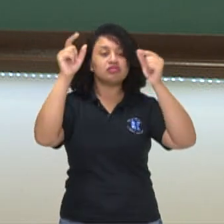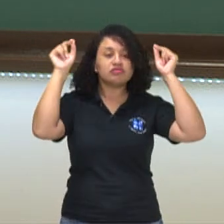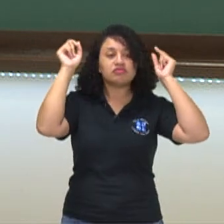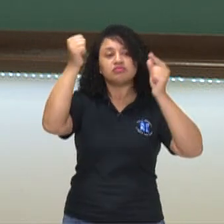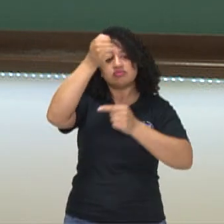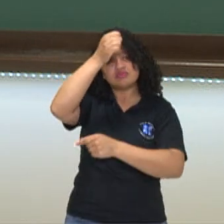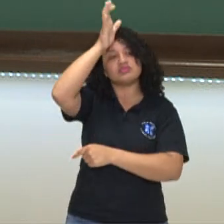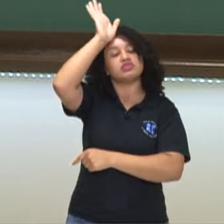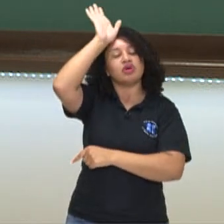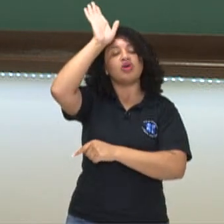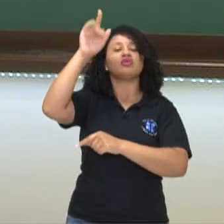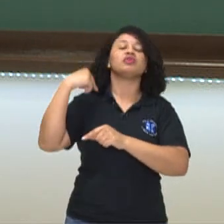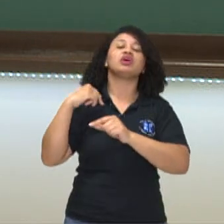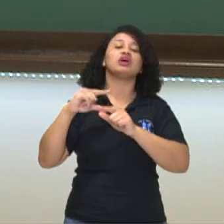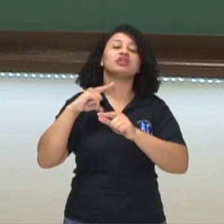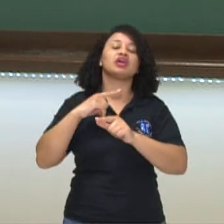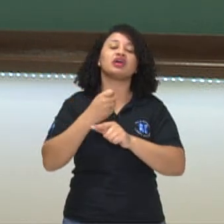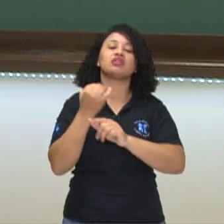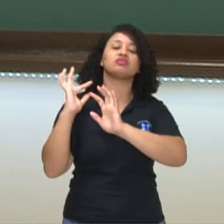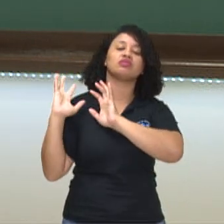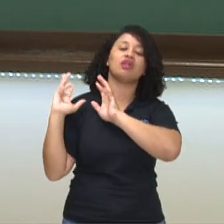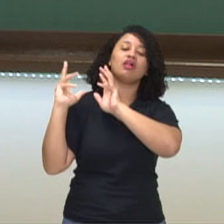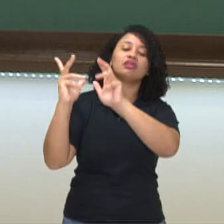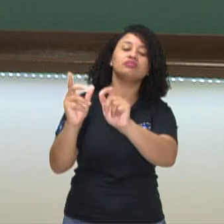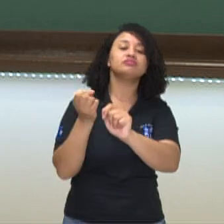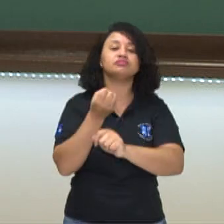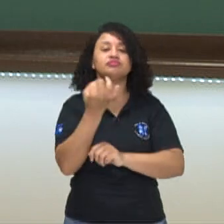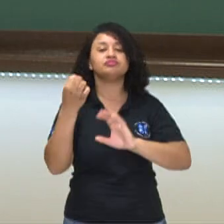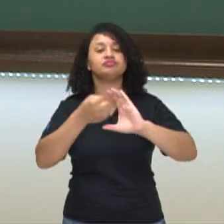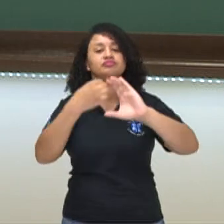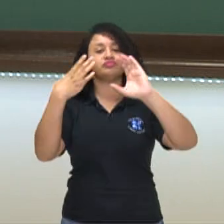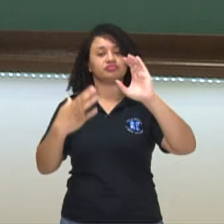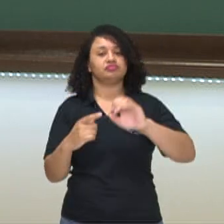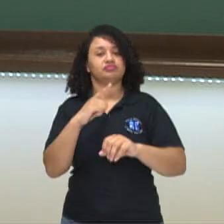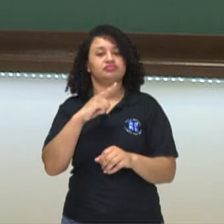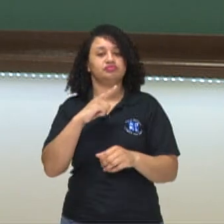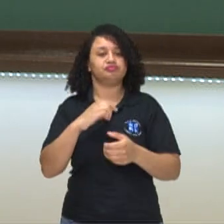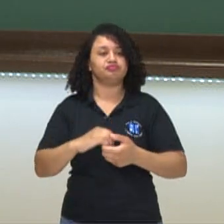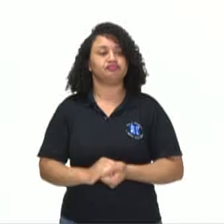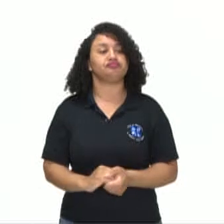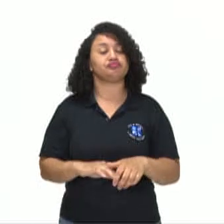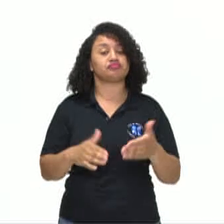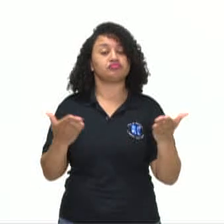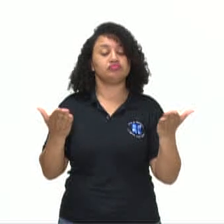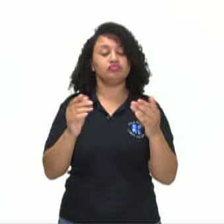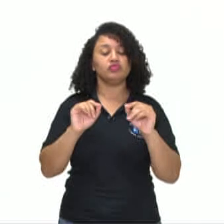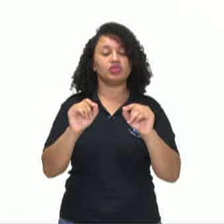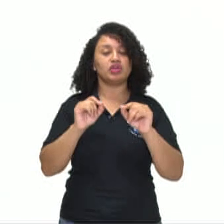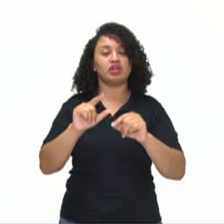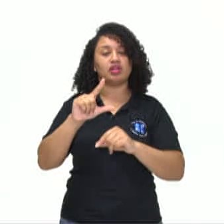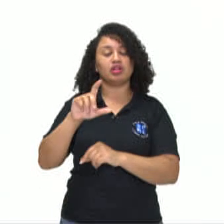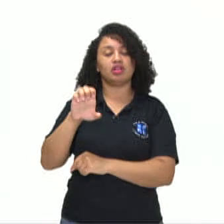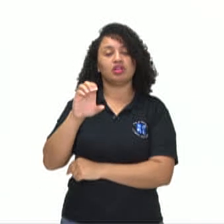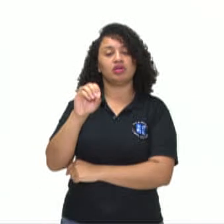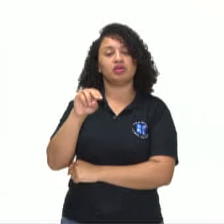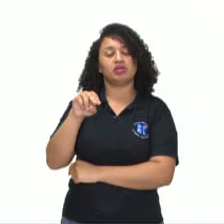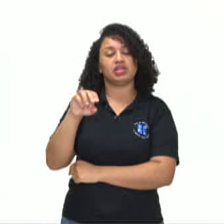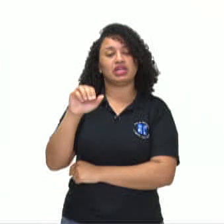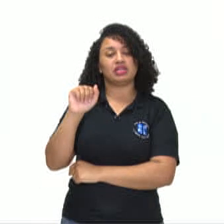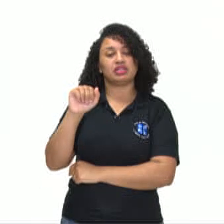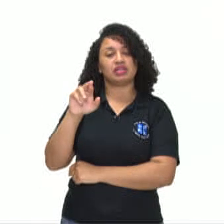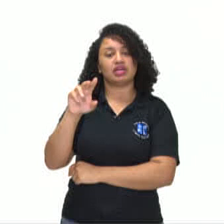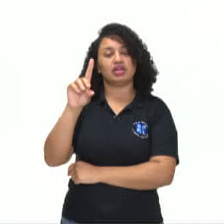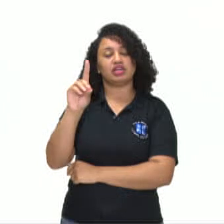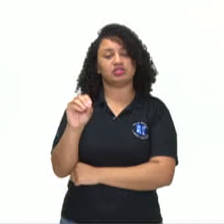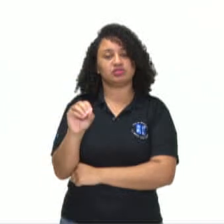e resgata algumas das suas características. Aqui, gente, uma produção do Leonardo da Vinci chamada O